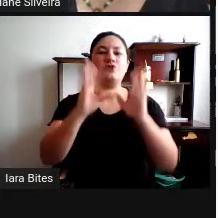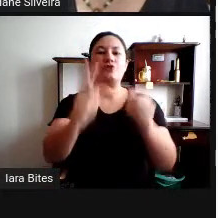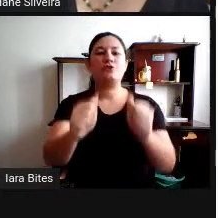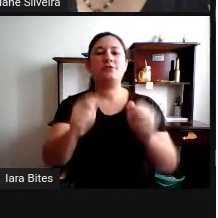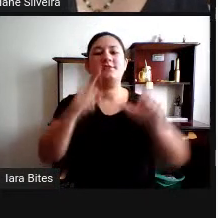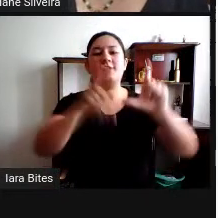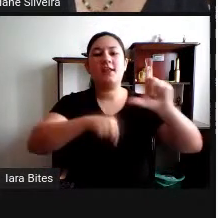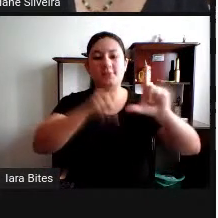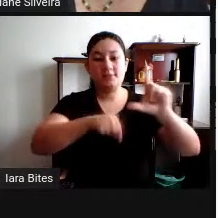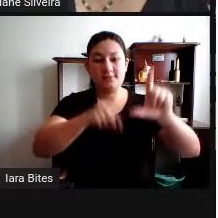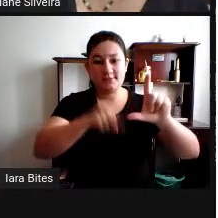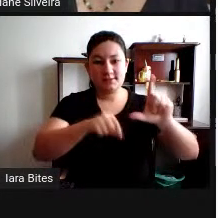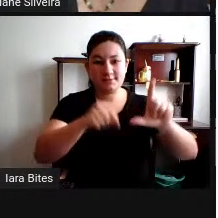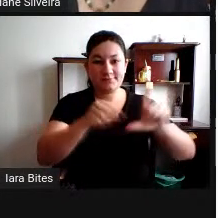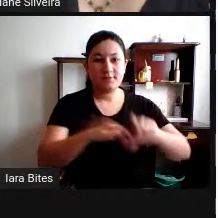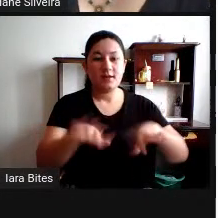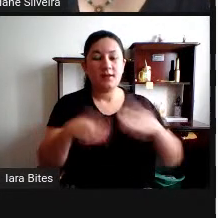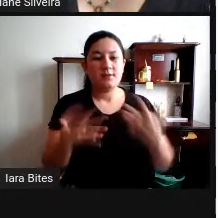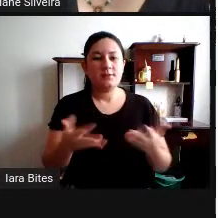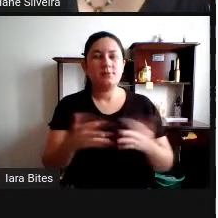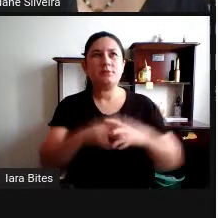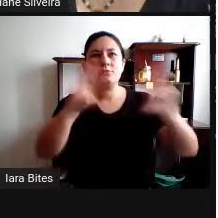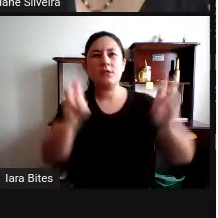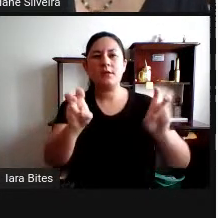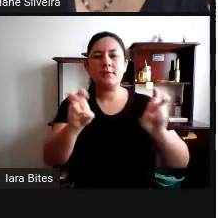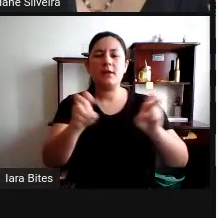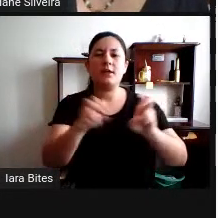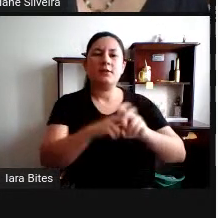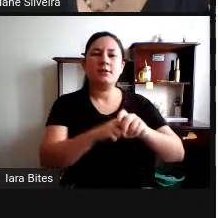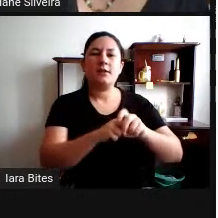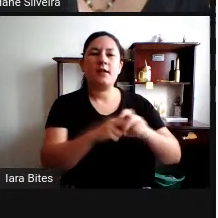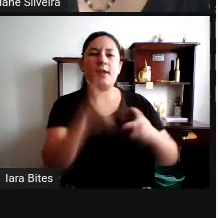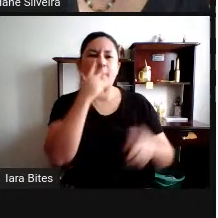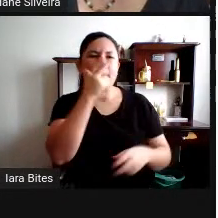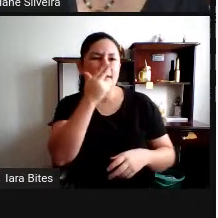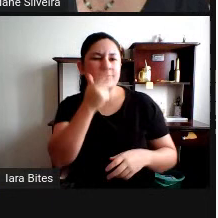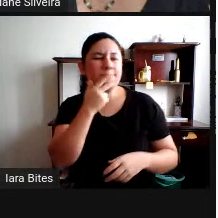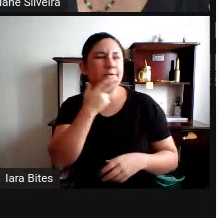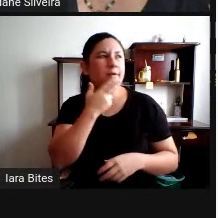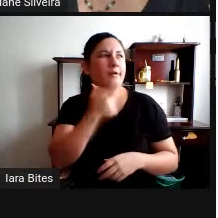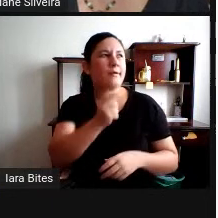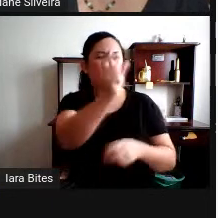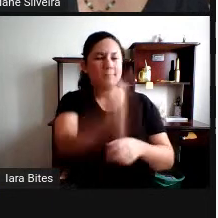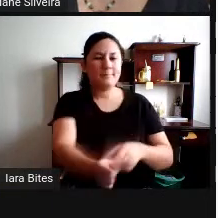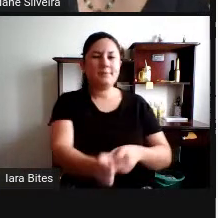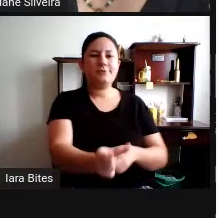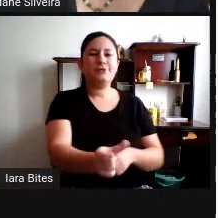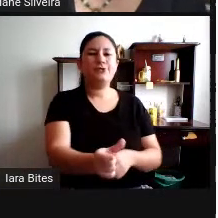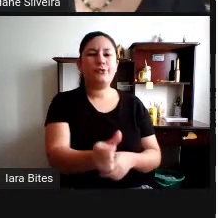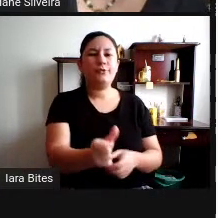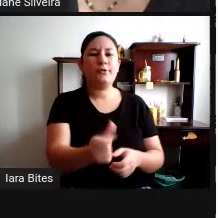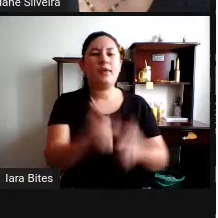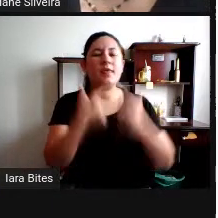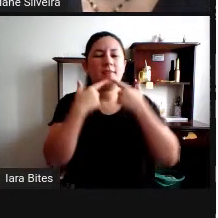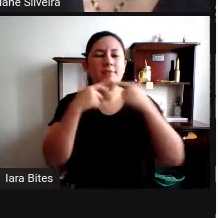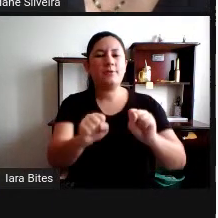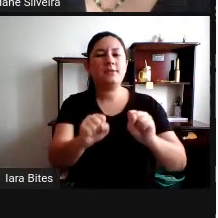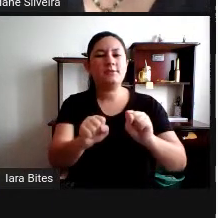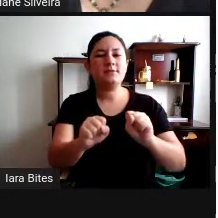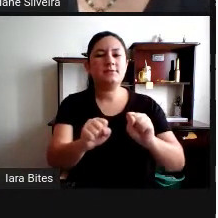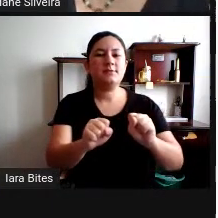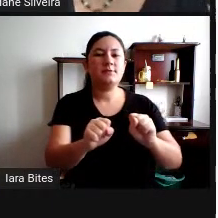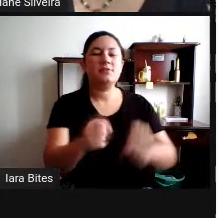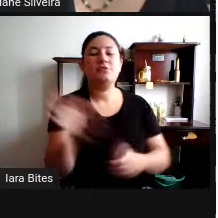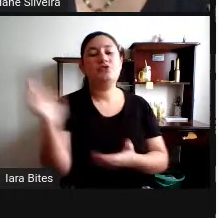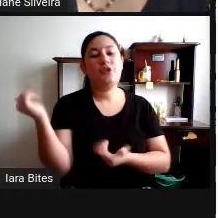chama Retrato do Linguista Quando Jovem, ele era um bom ponto de partida para eu falar com vocês hoje. Então, muito do que eu falo